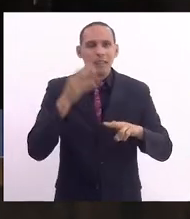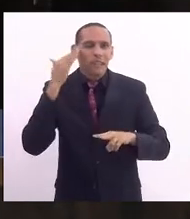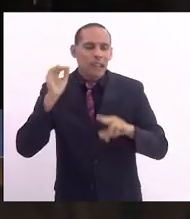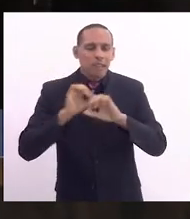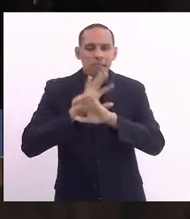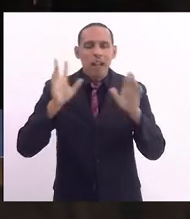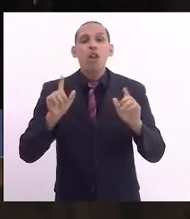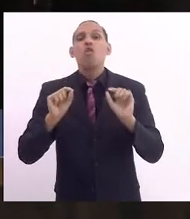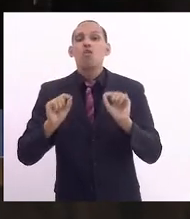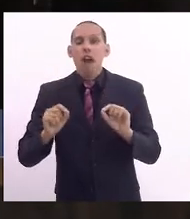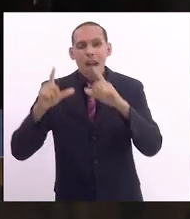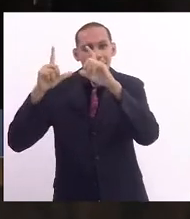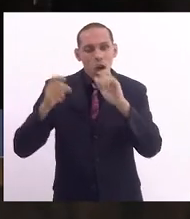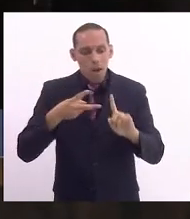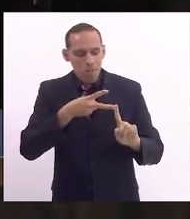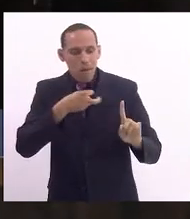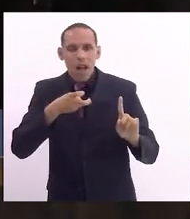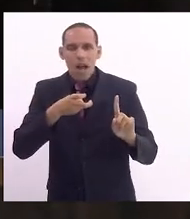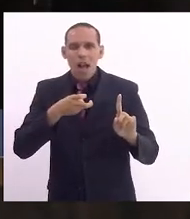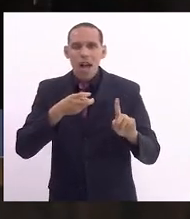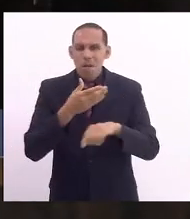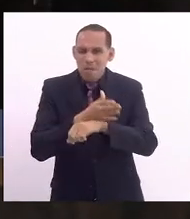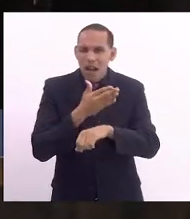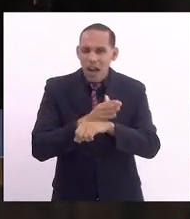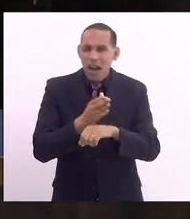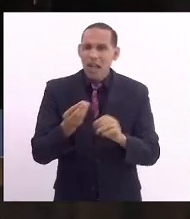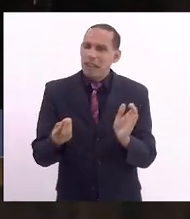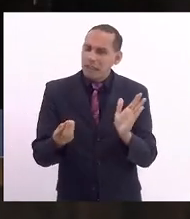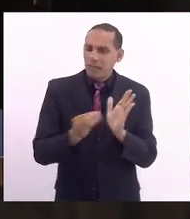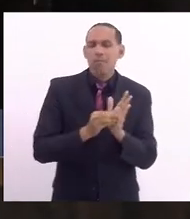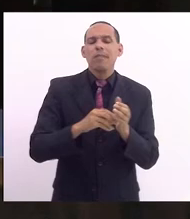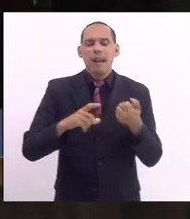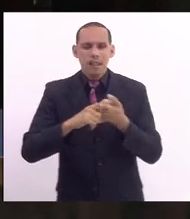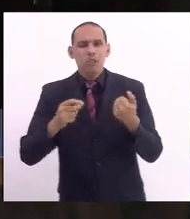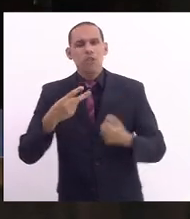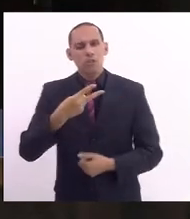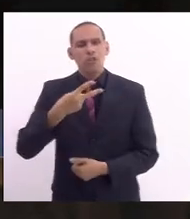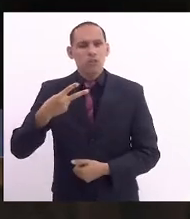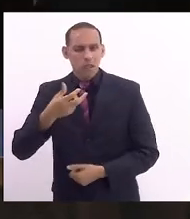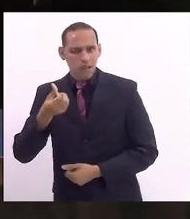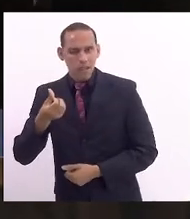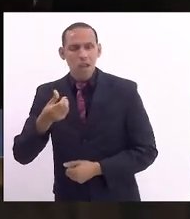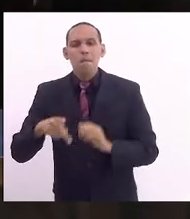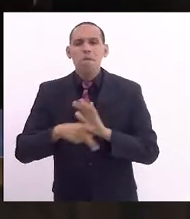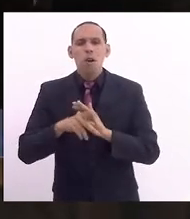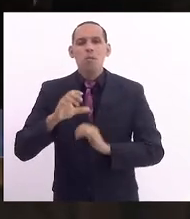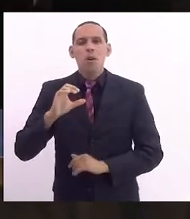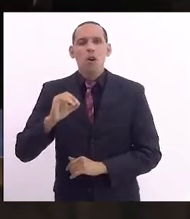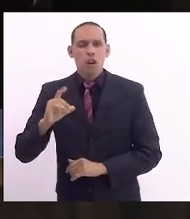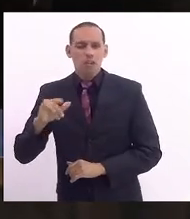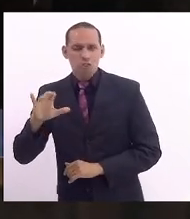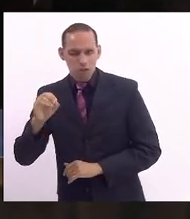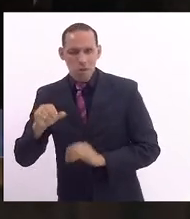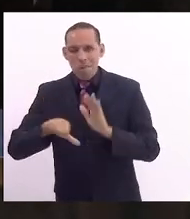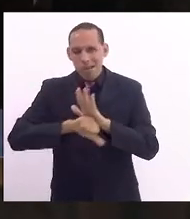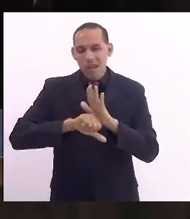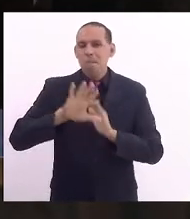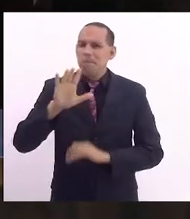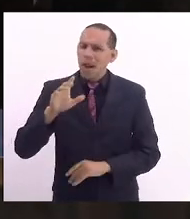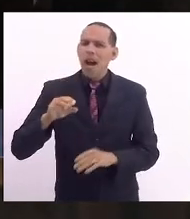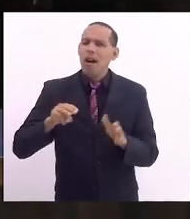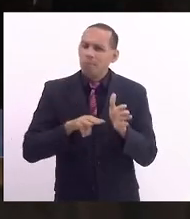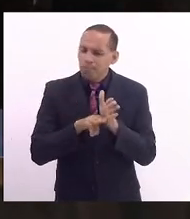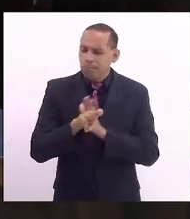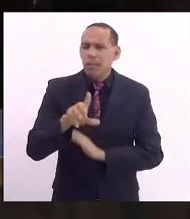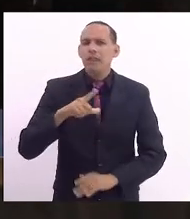do reconhecimento fotográfico ela é prevista no artigo 226 do Código Penal, mas ela tem uma metodologia ali